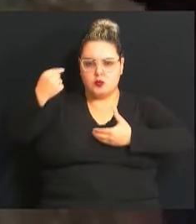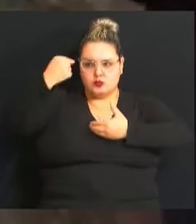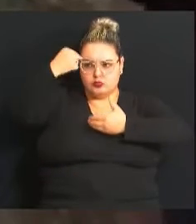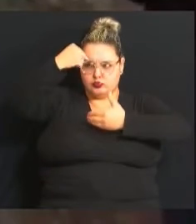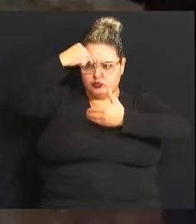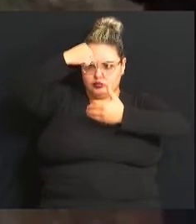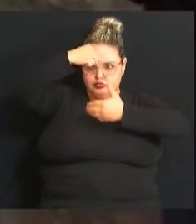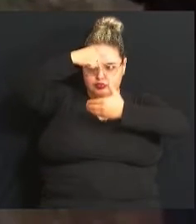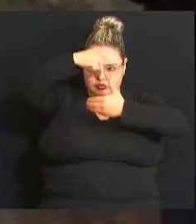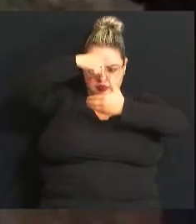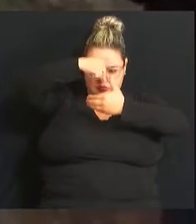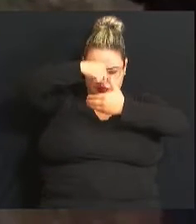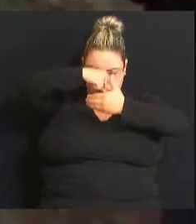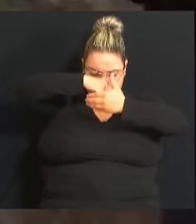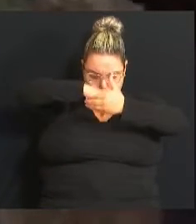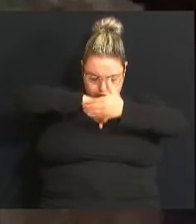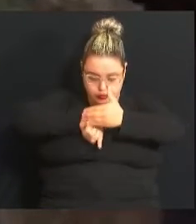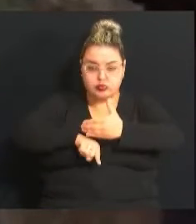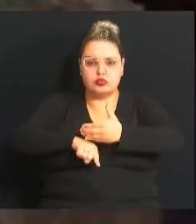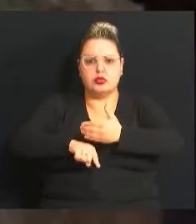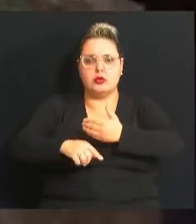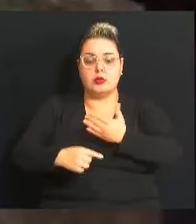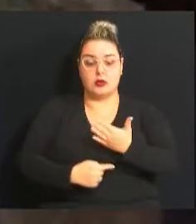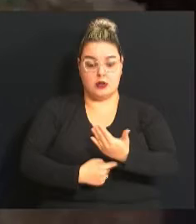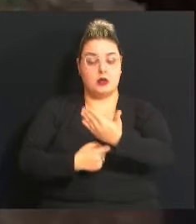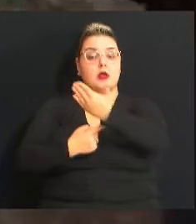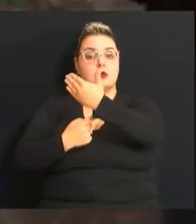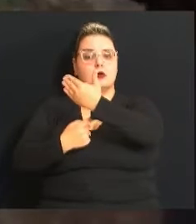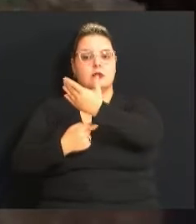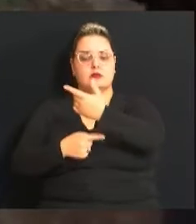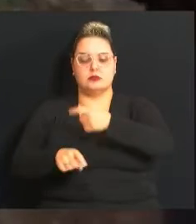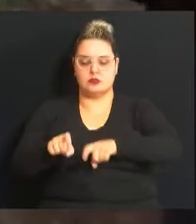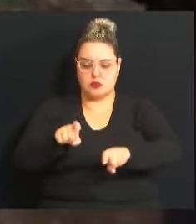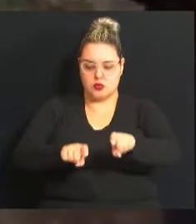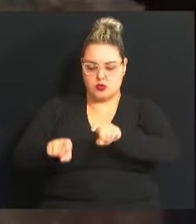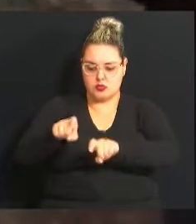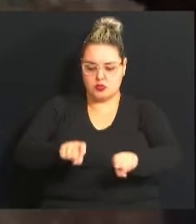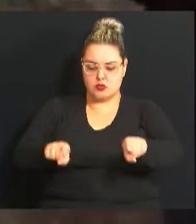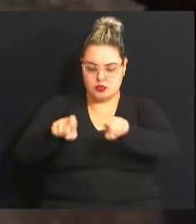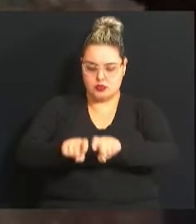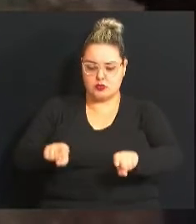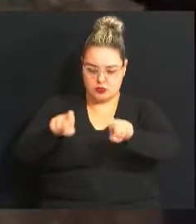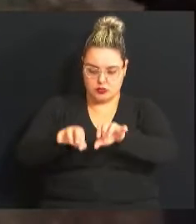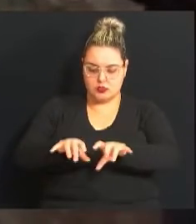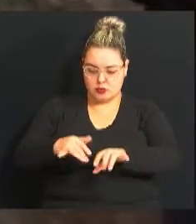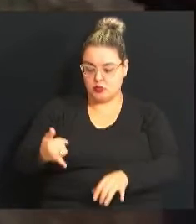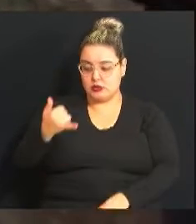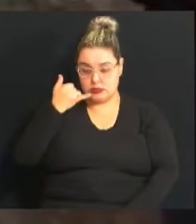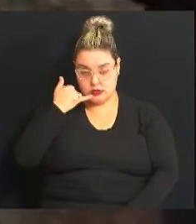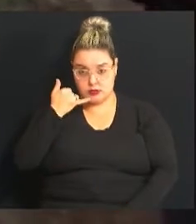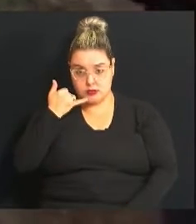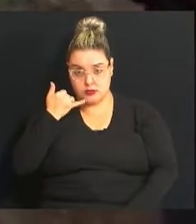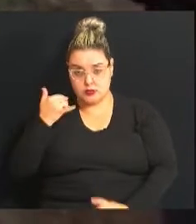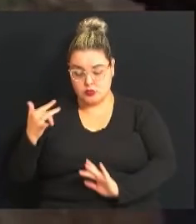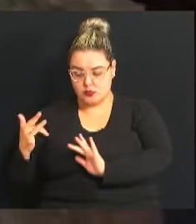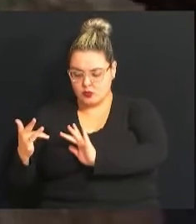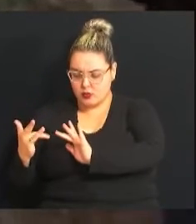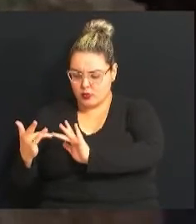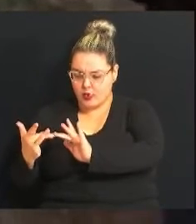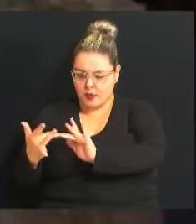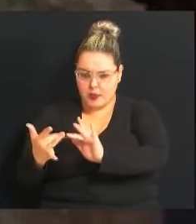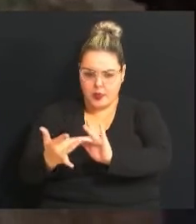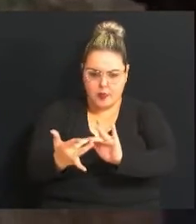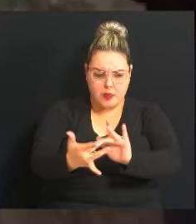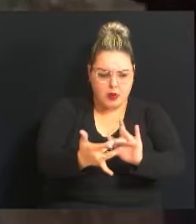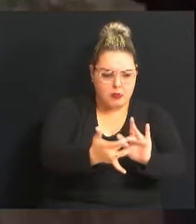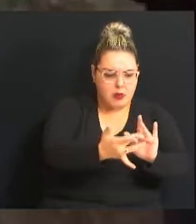na tecnologia, nos computadores, nos celulares. Isso nos colocou em contato com uma gama enorme de